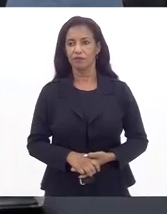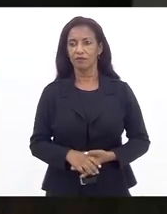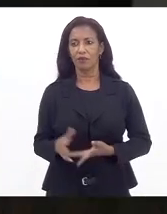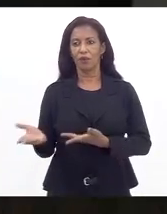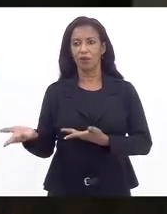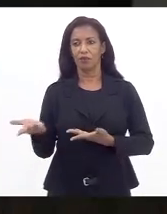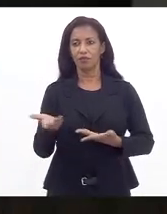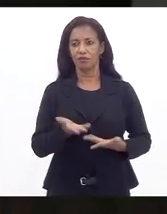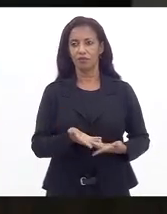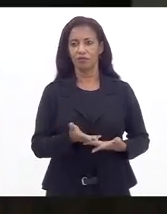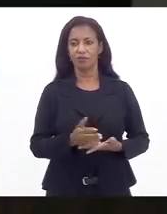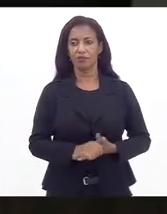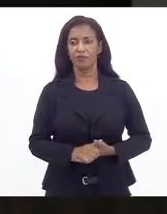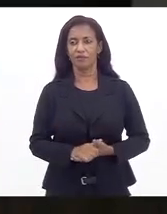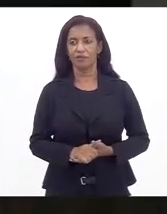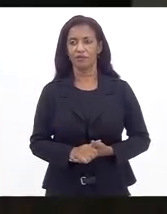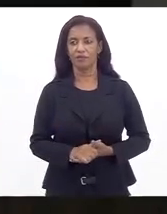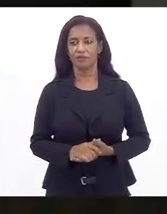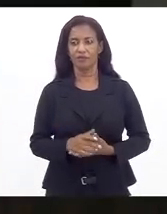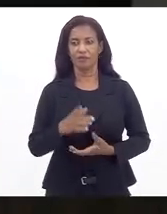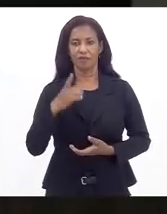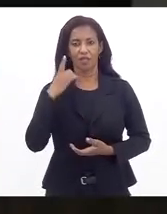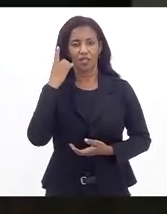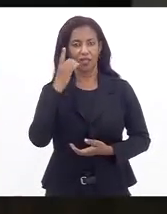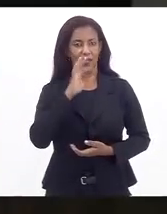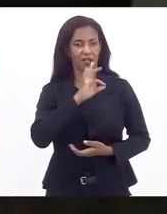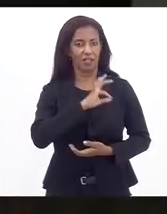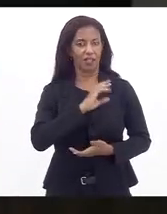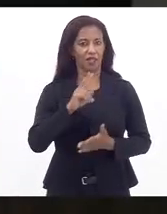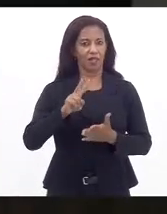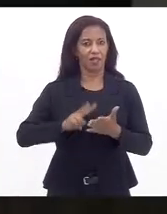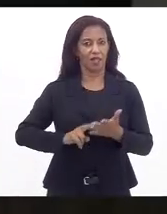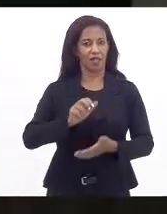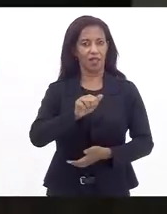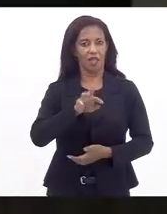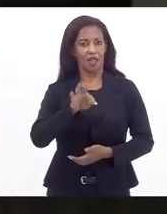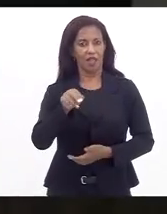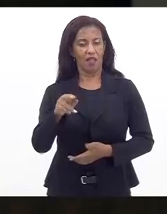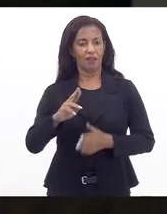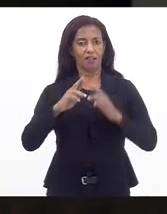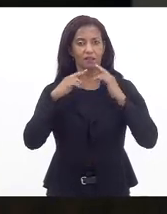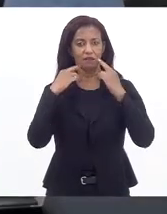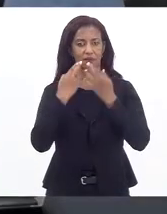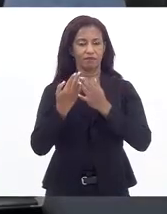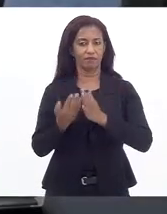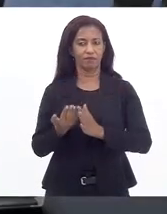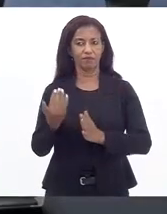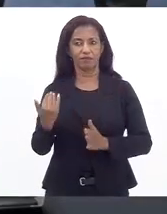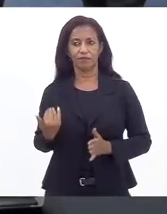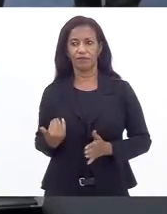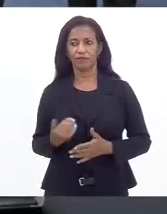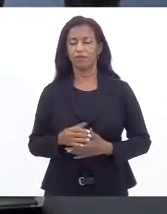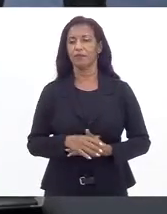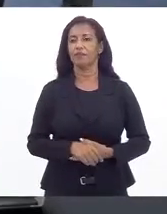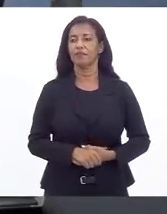Nem convida a nobre deputada Martha Rocha para fazer a leitura da ata da sessão anterior e